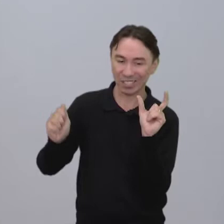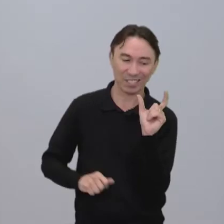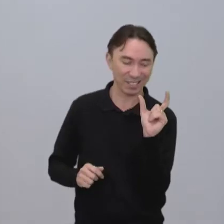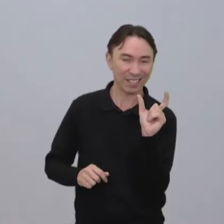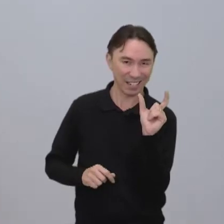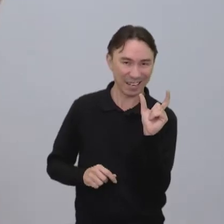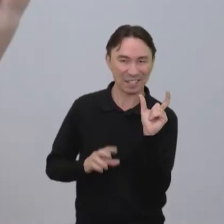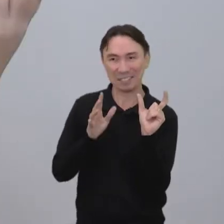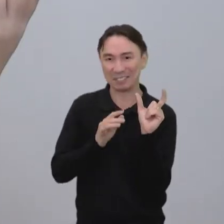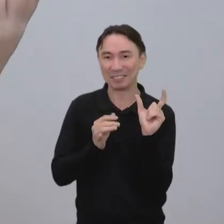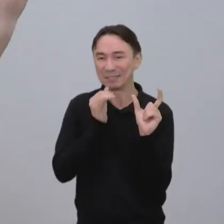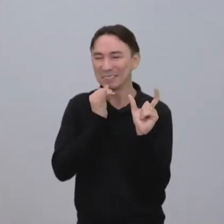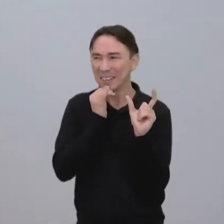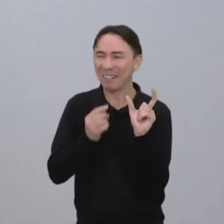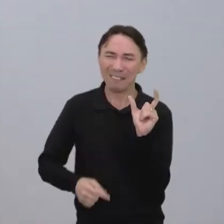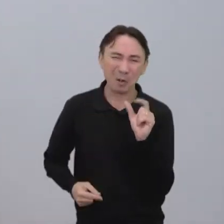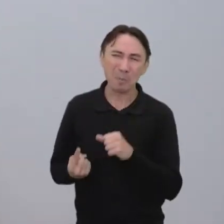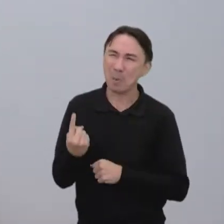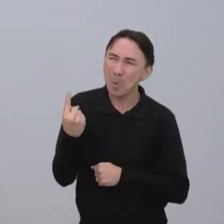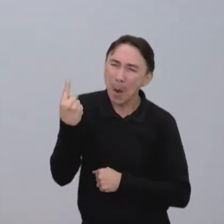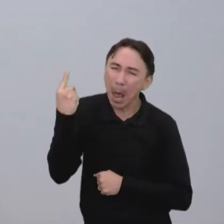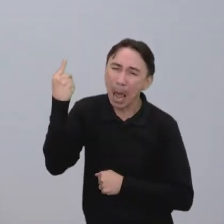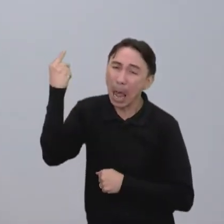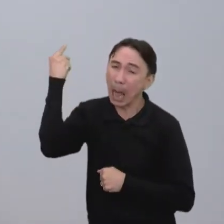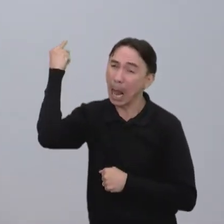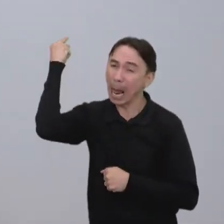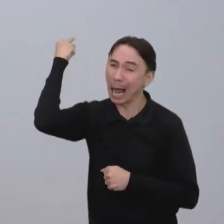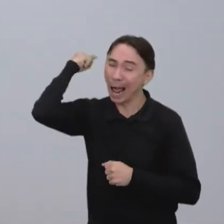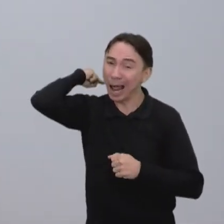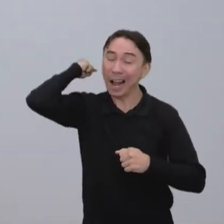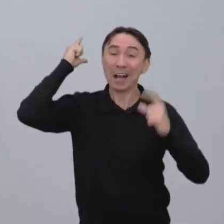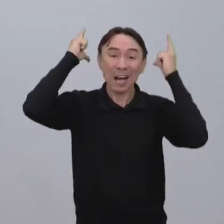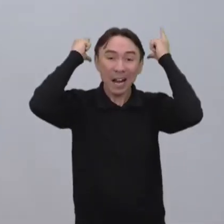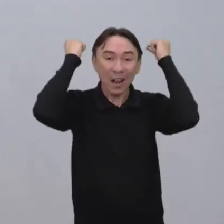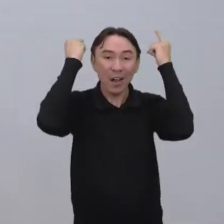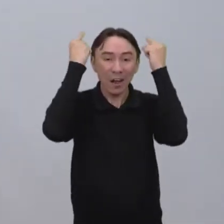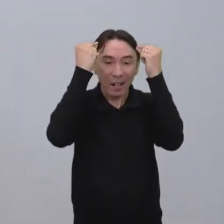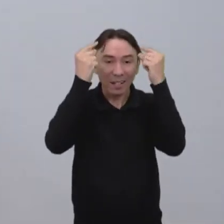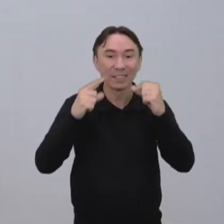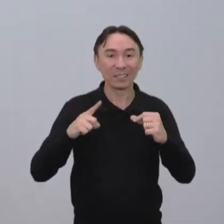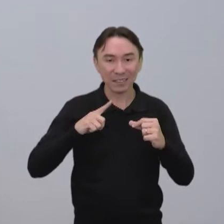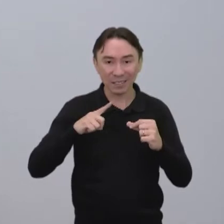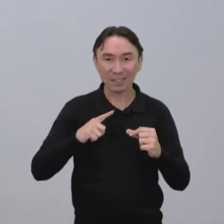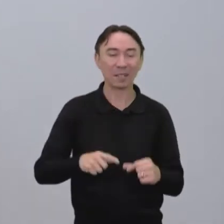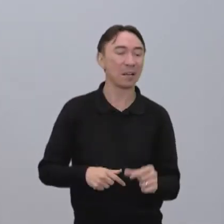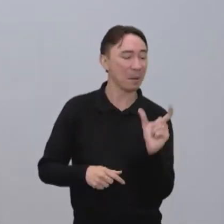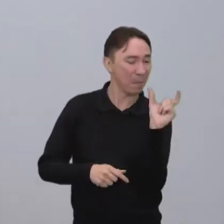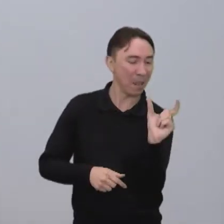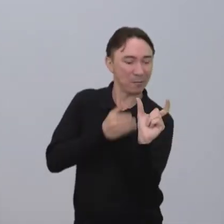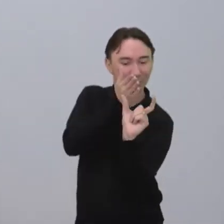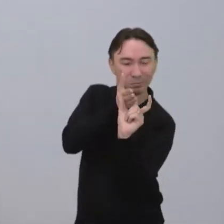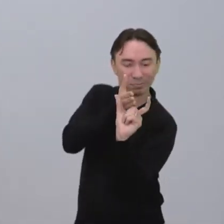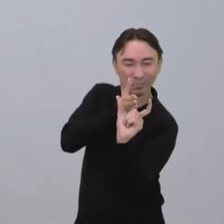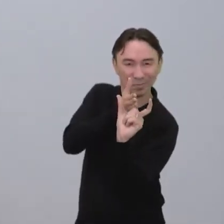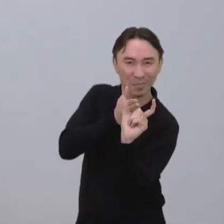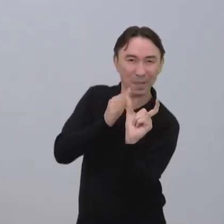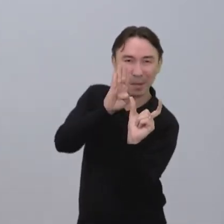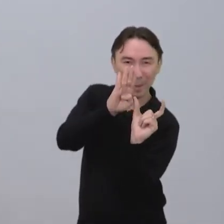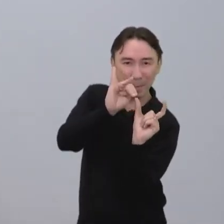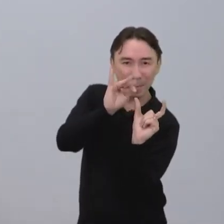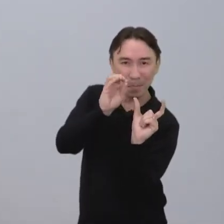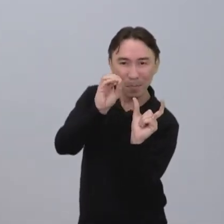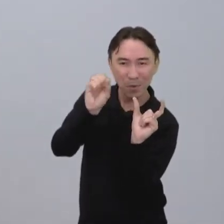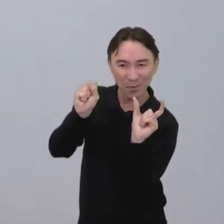vai voltar lá para a Grécia, né, a gente vai chegar no radical bios, né, bios, que é tudo aquilo que